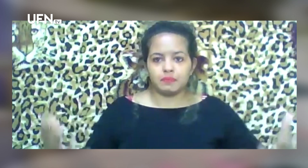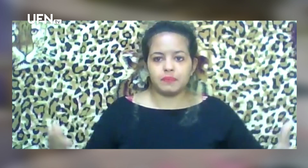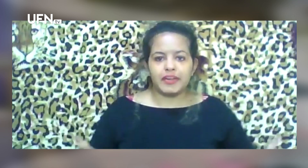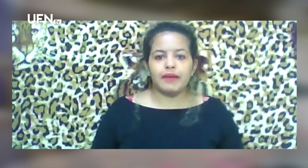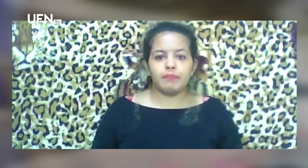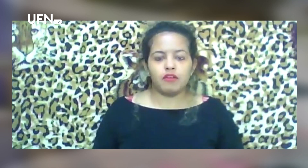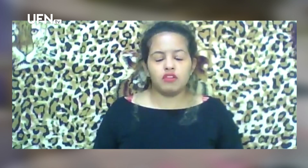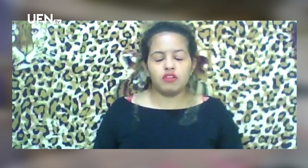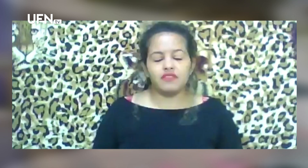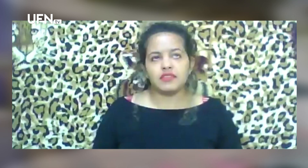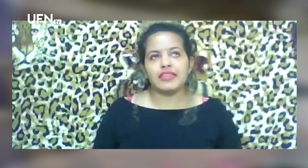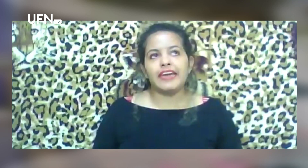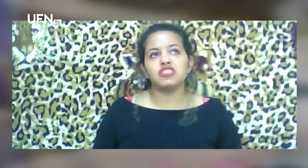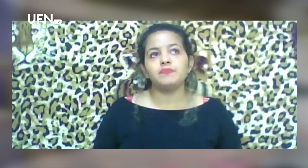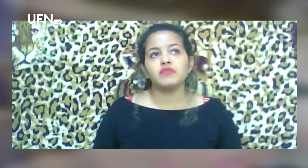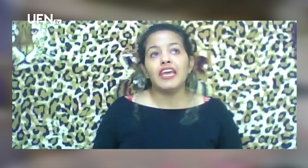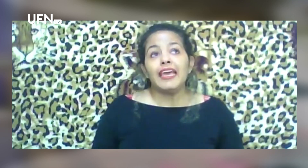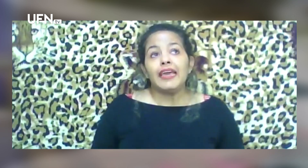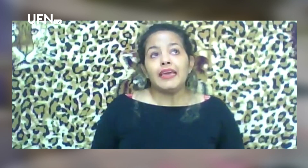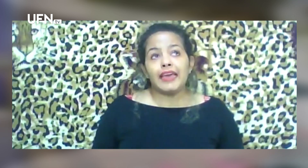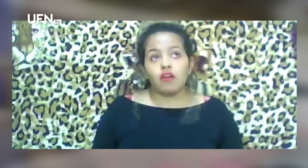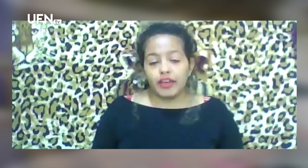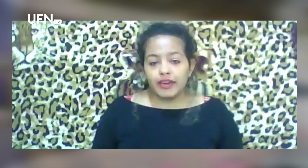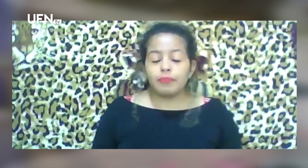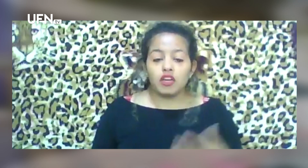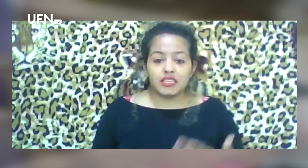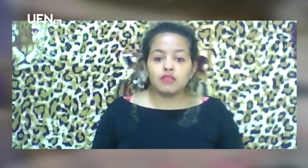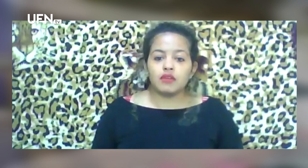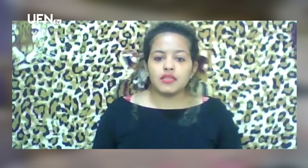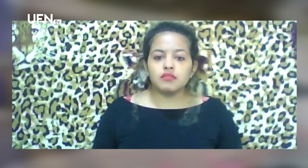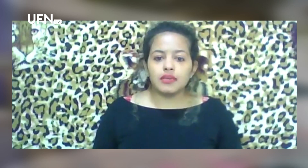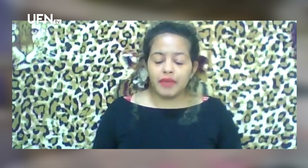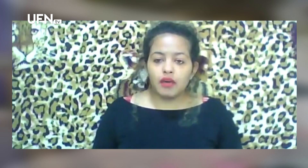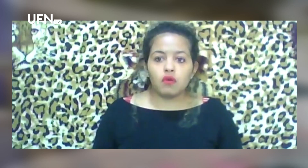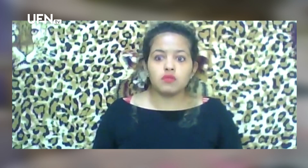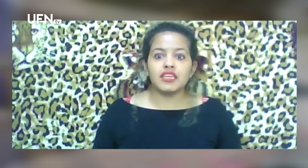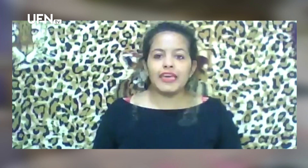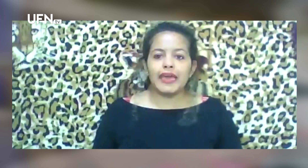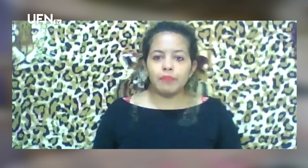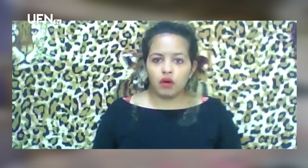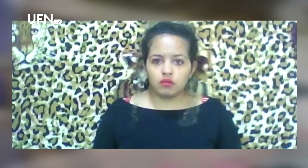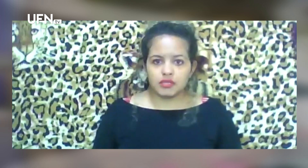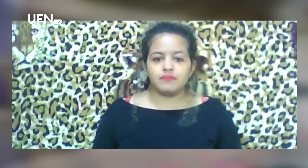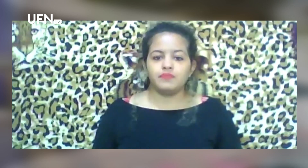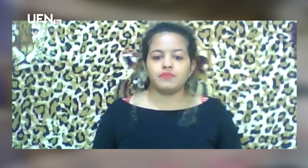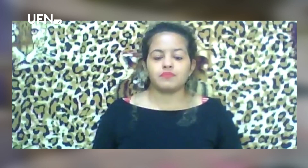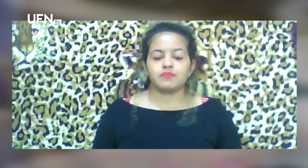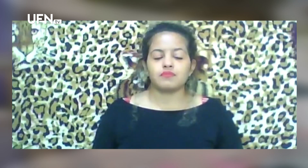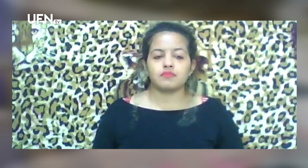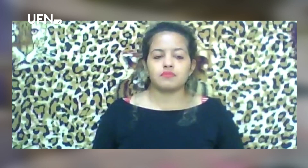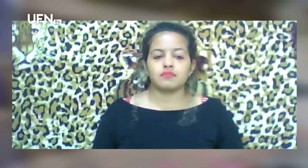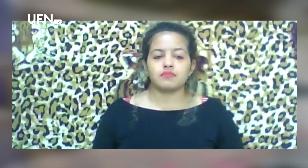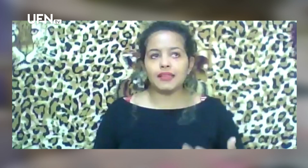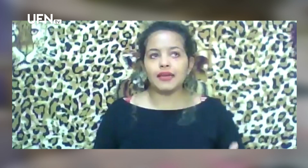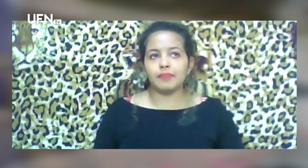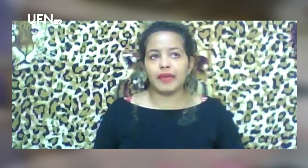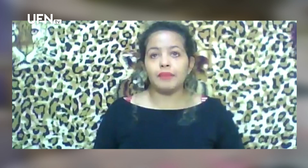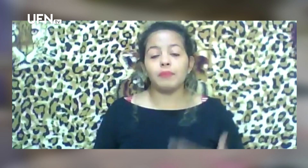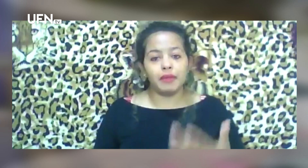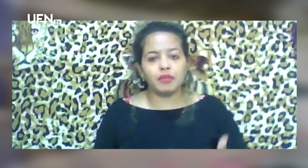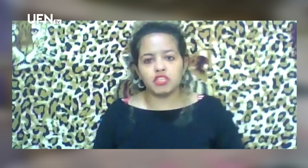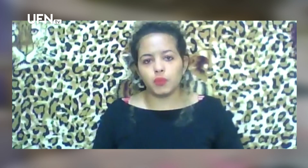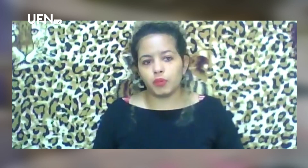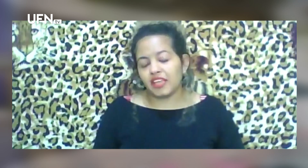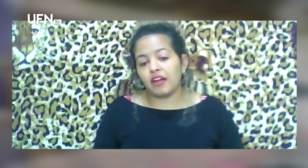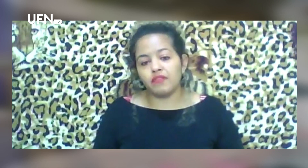entra para a universidade. E agora, na pós-graduação, também eu consegui a bolsa, que também